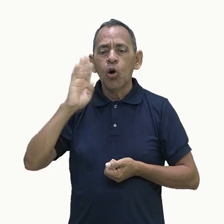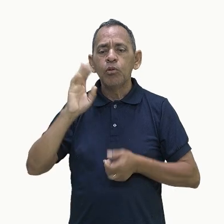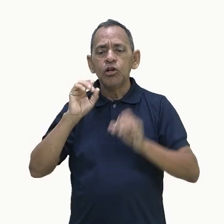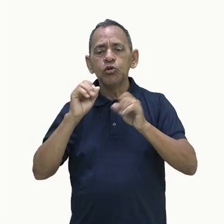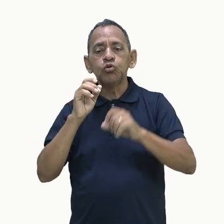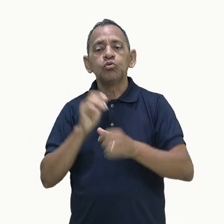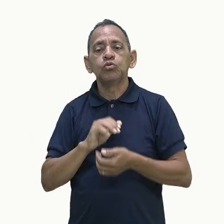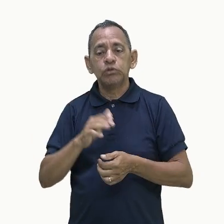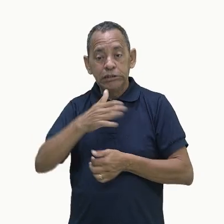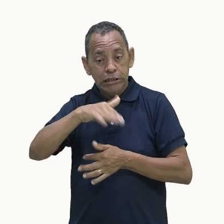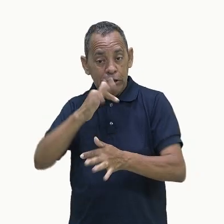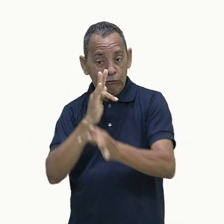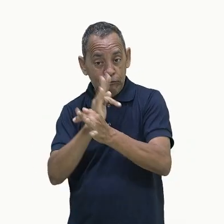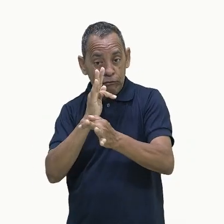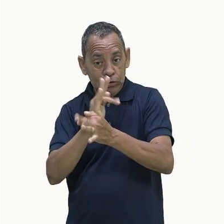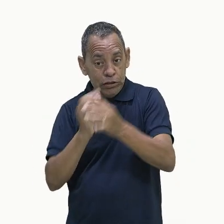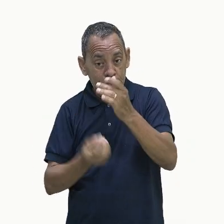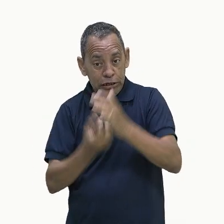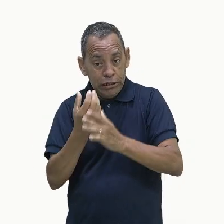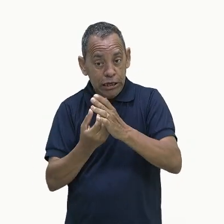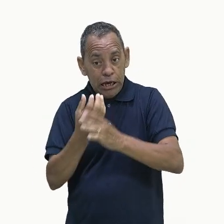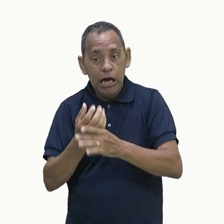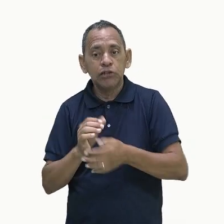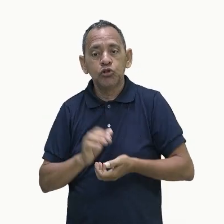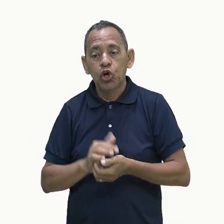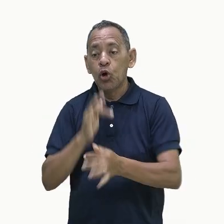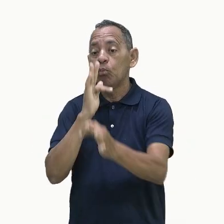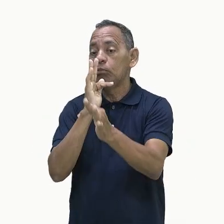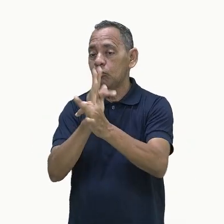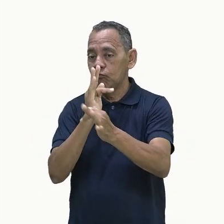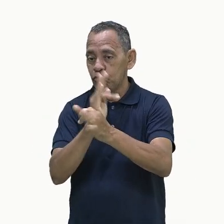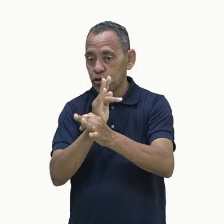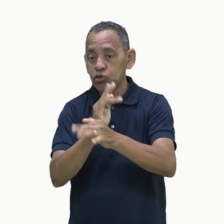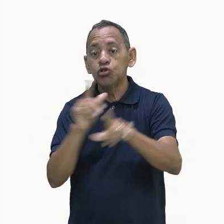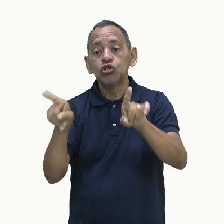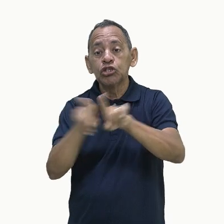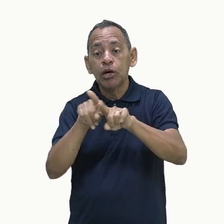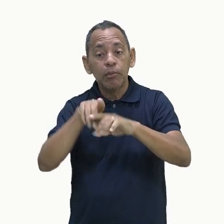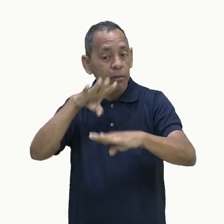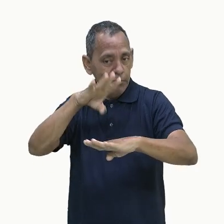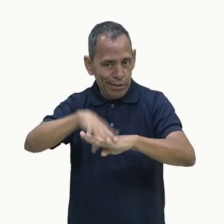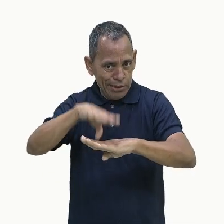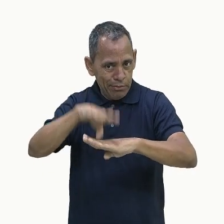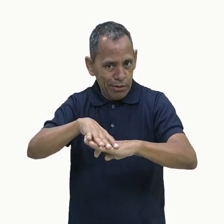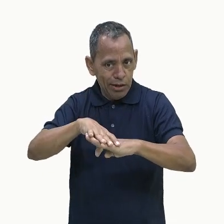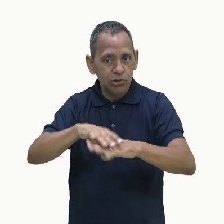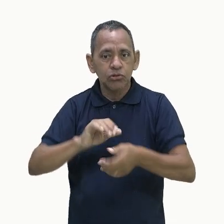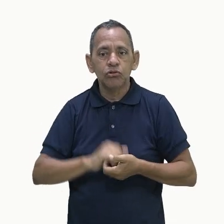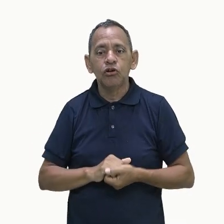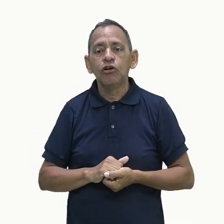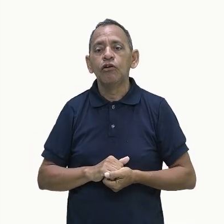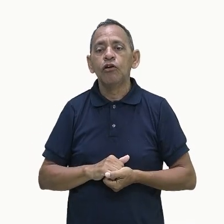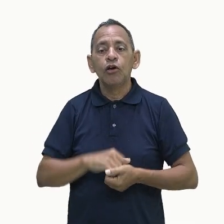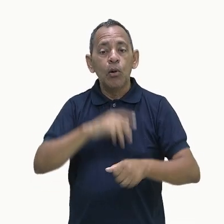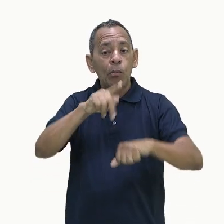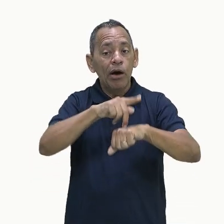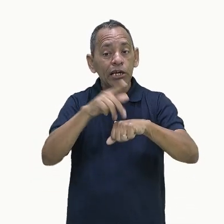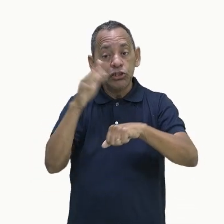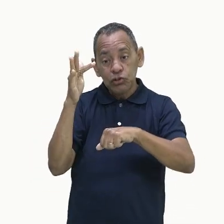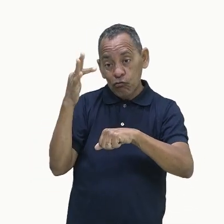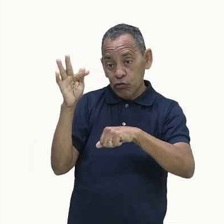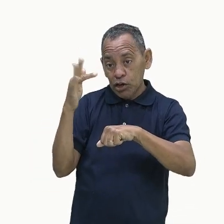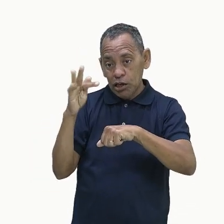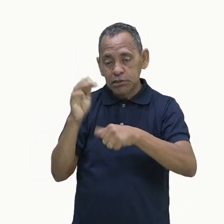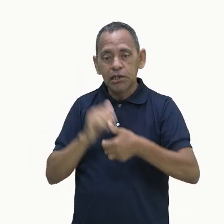físico elaborado pelo físico e matemático francês